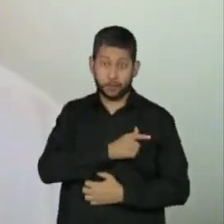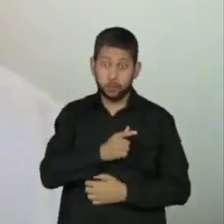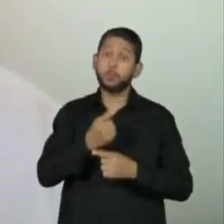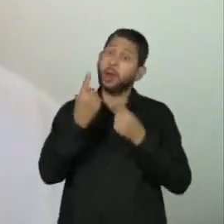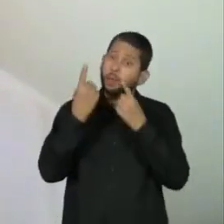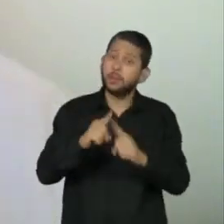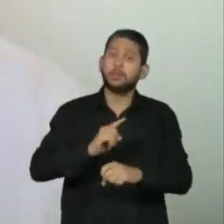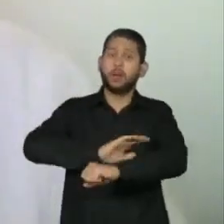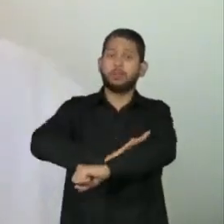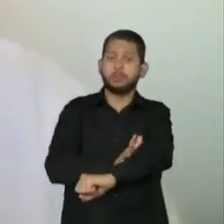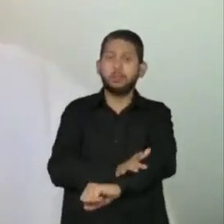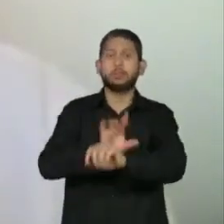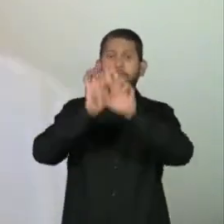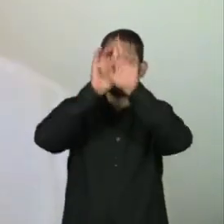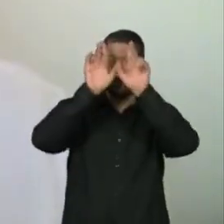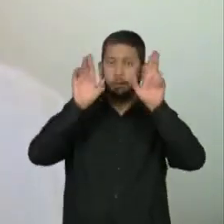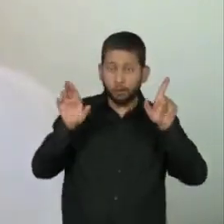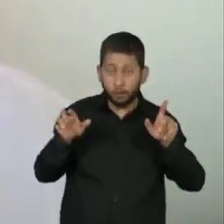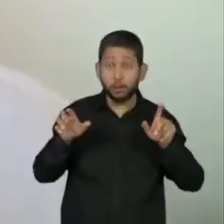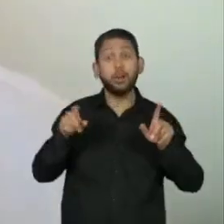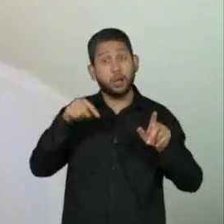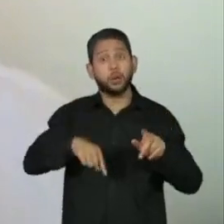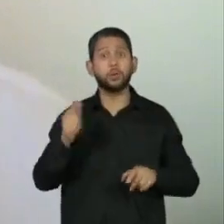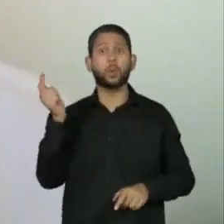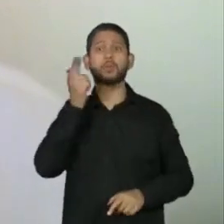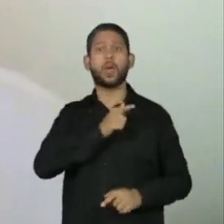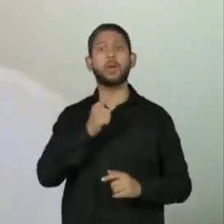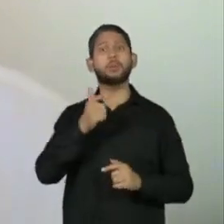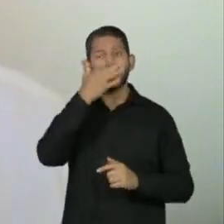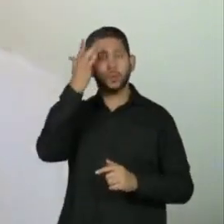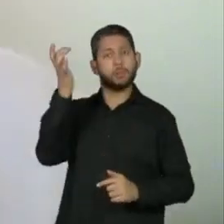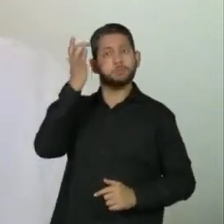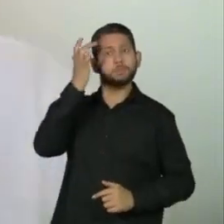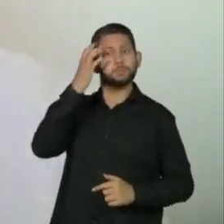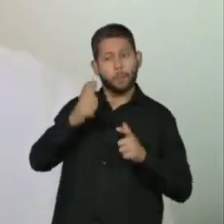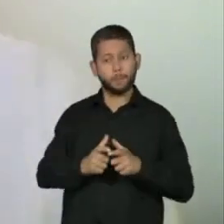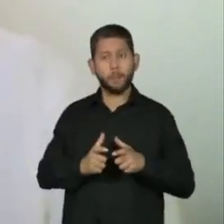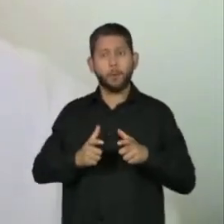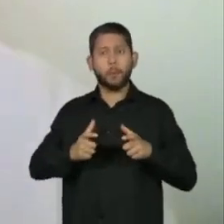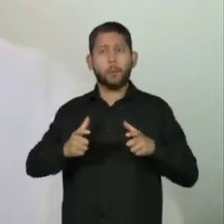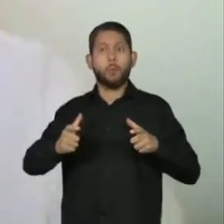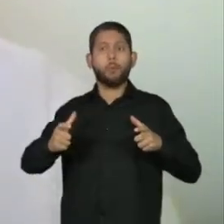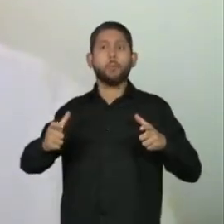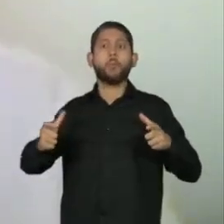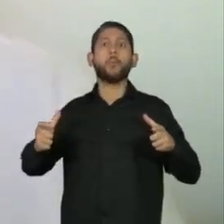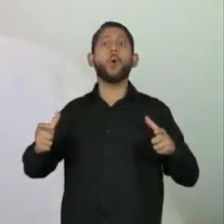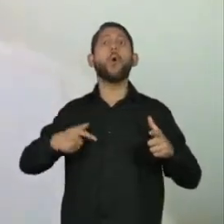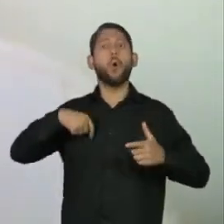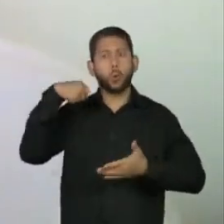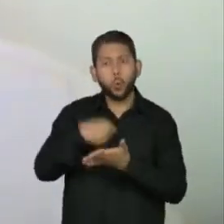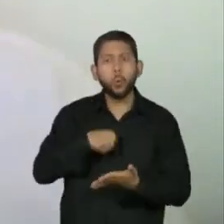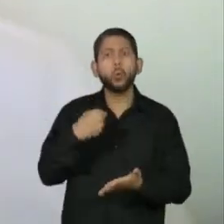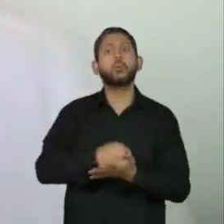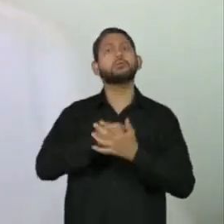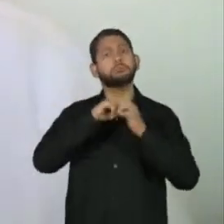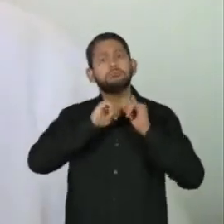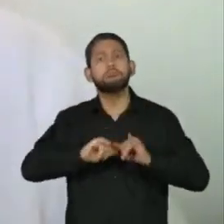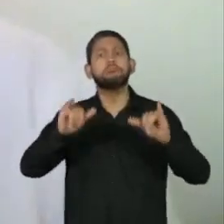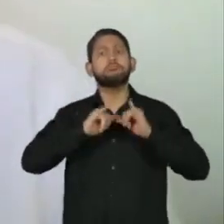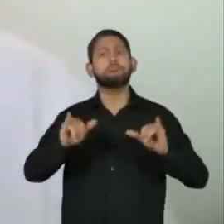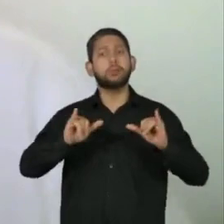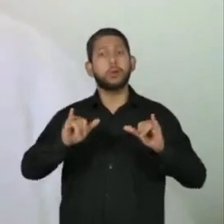às desigualdades raciais, esse empoderamento ele tem aumentado. E tem aumentado fruto de uma luta, como eu estou dizendo,